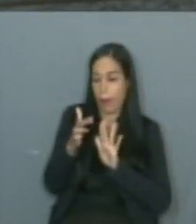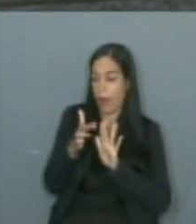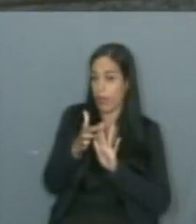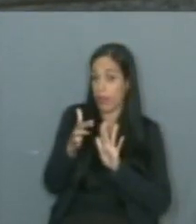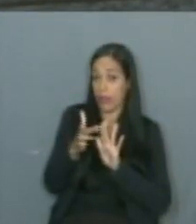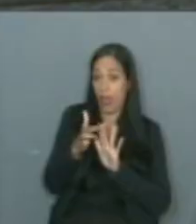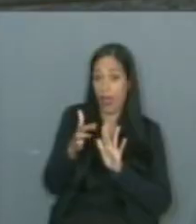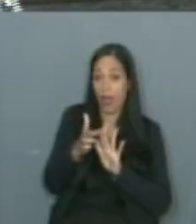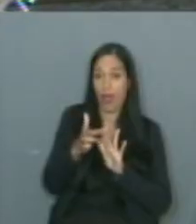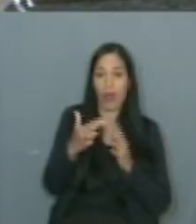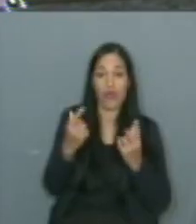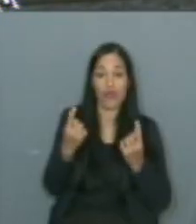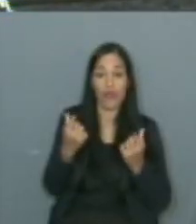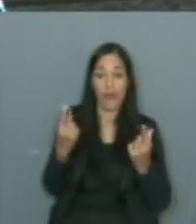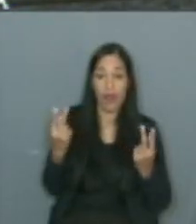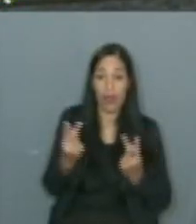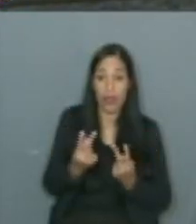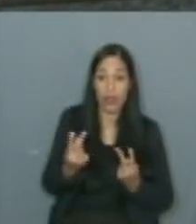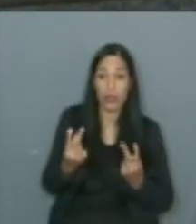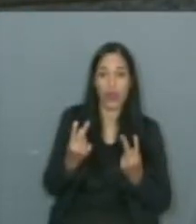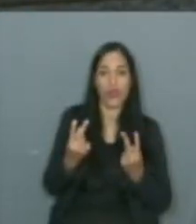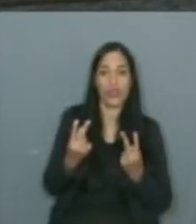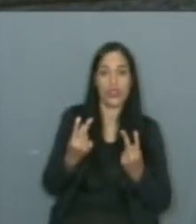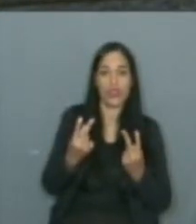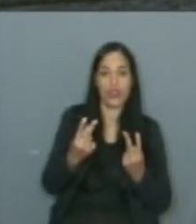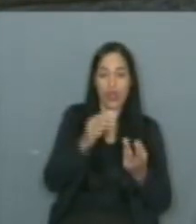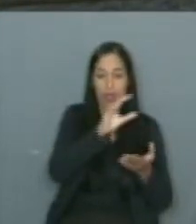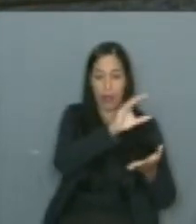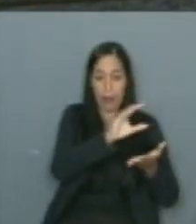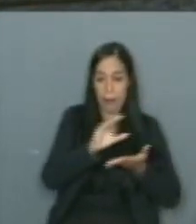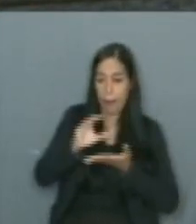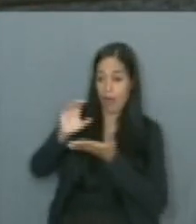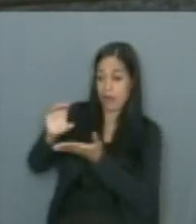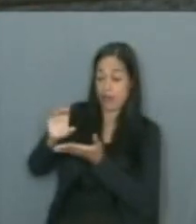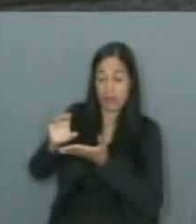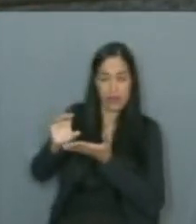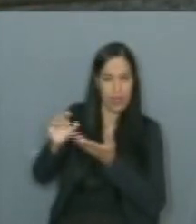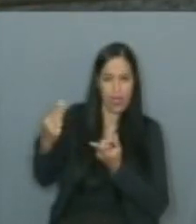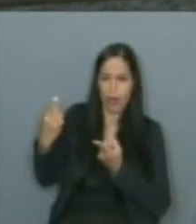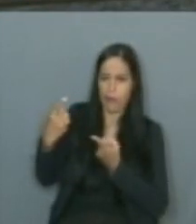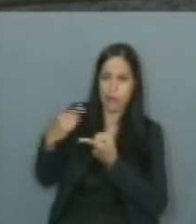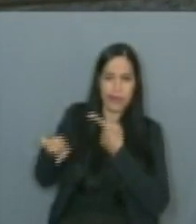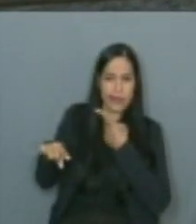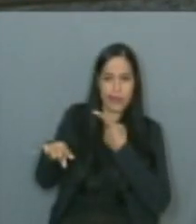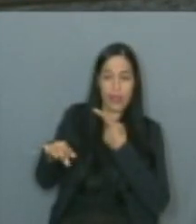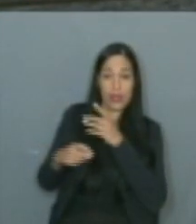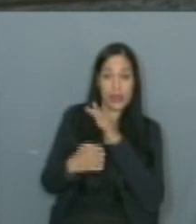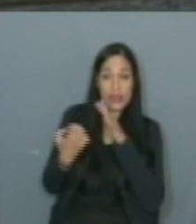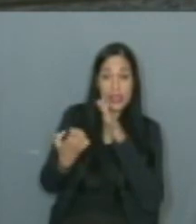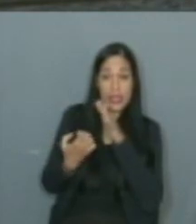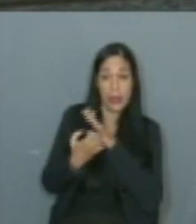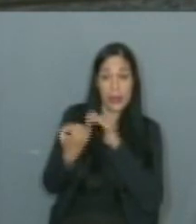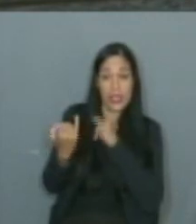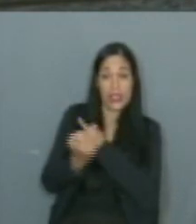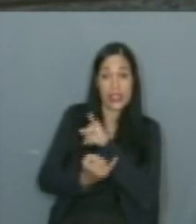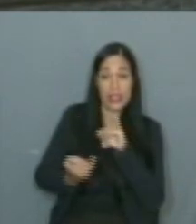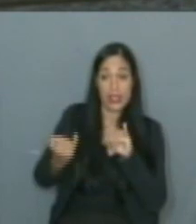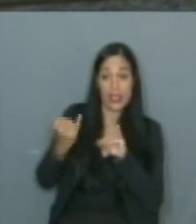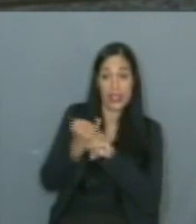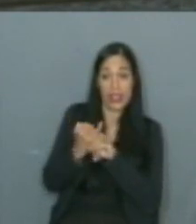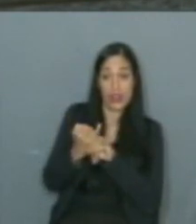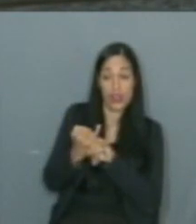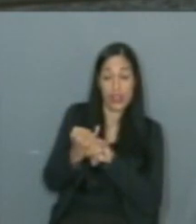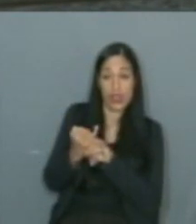Os valores que os aplicativos passam é absurdo. Essas empresas internacionais de aplicativo